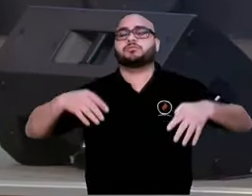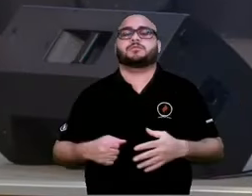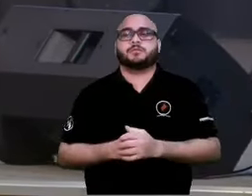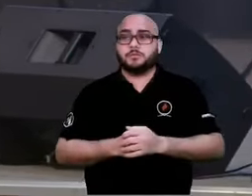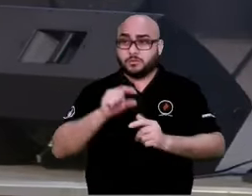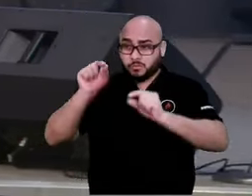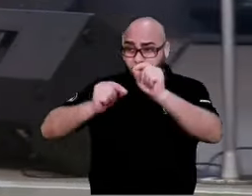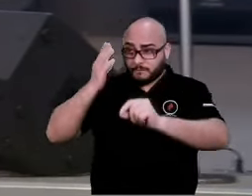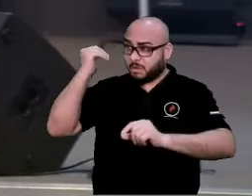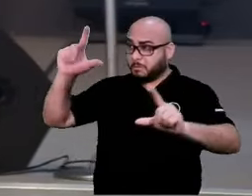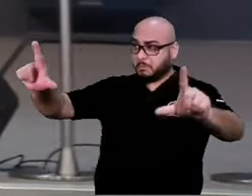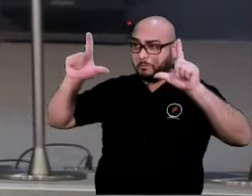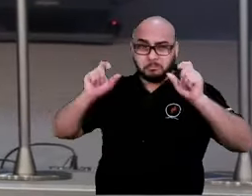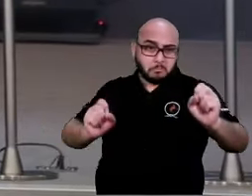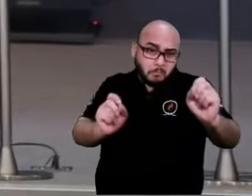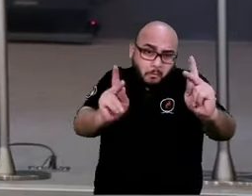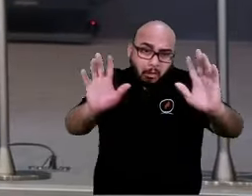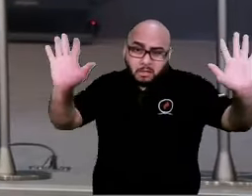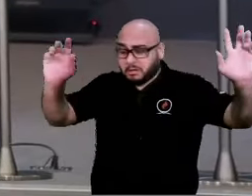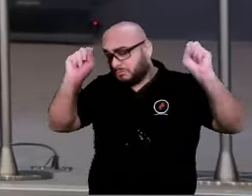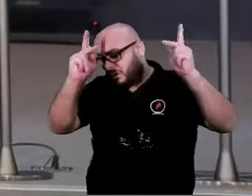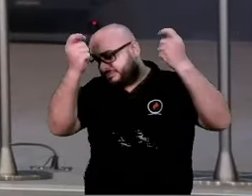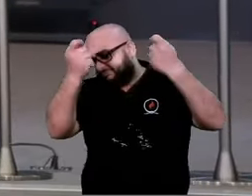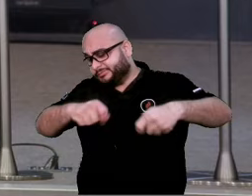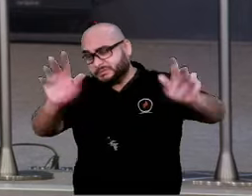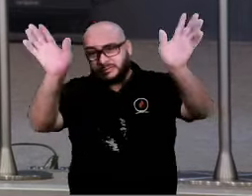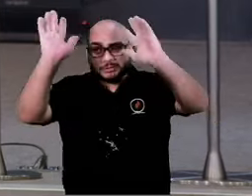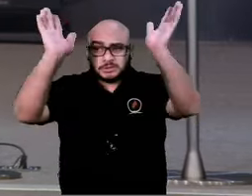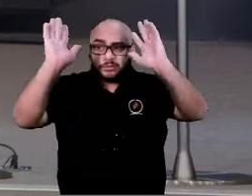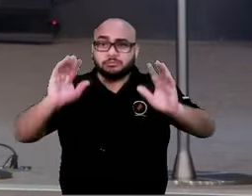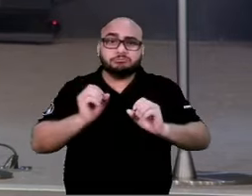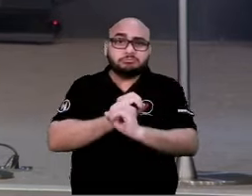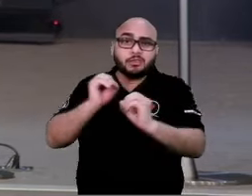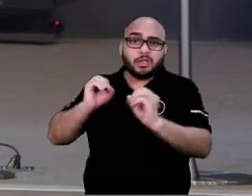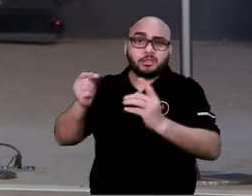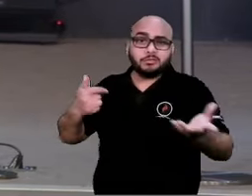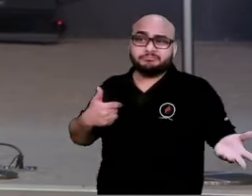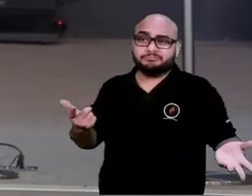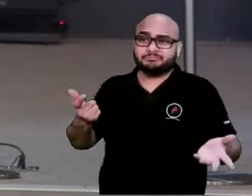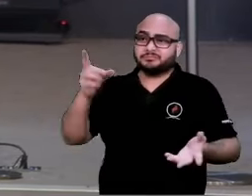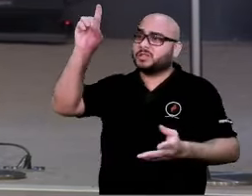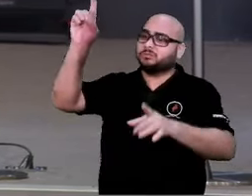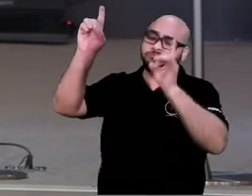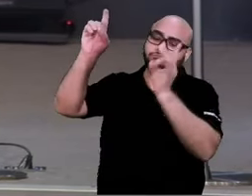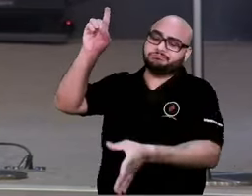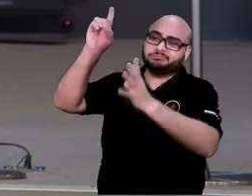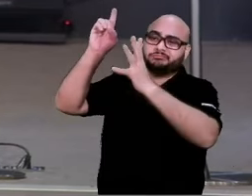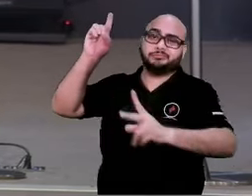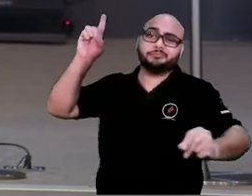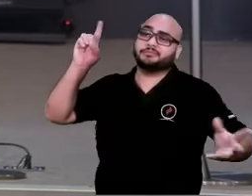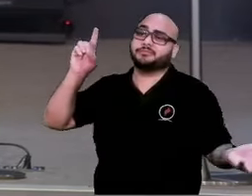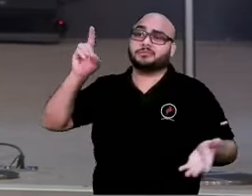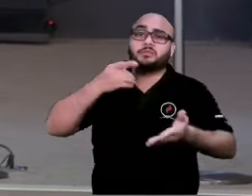Está perdendo, vai fingir que não está acontecendo nada. Deixa pensarem o que quiser.